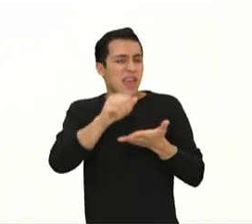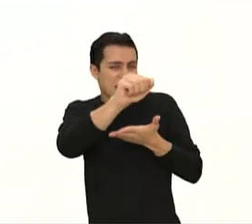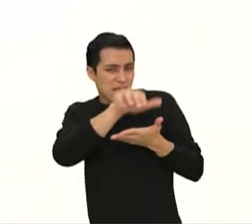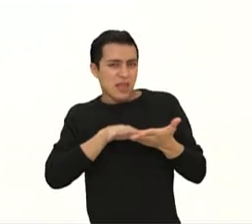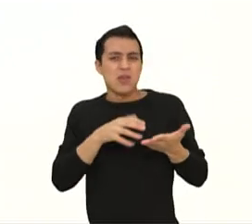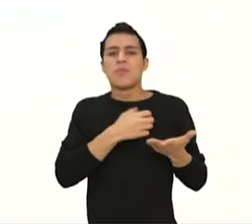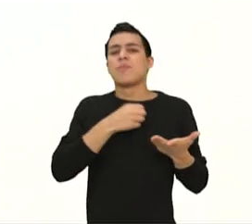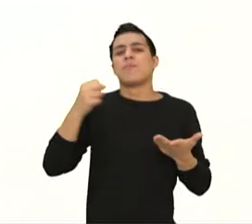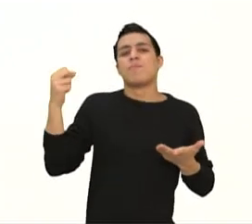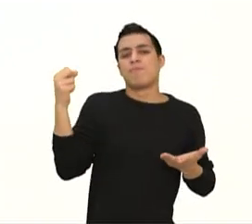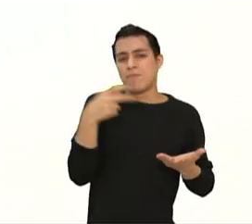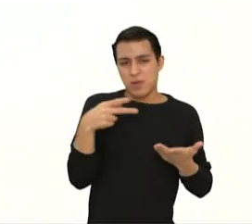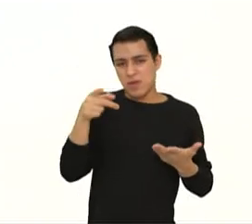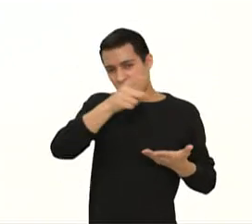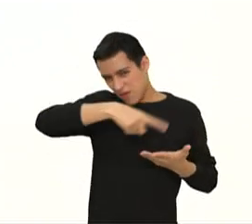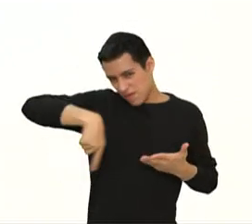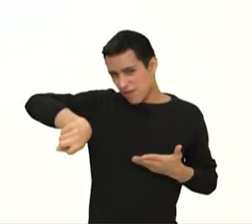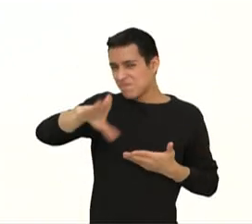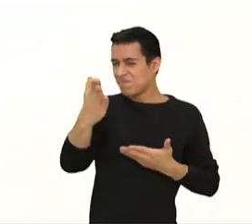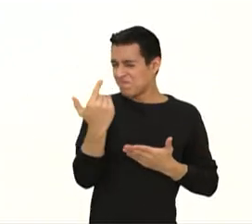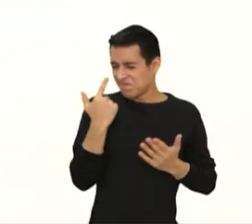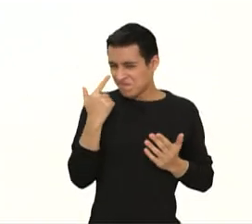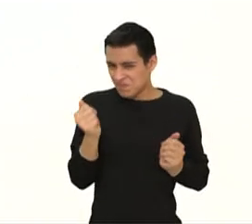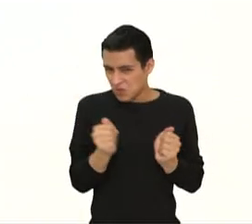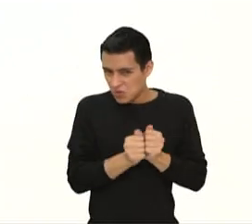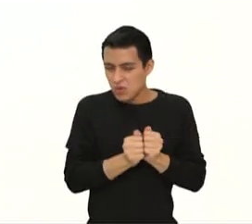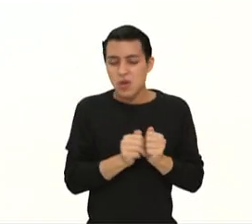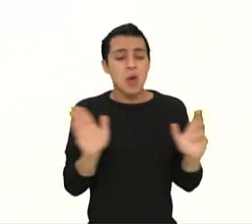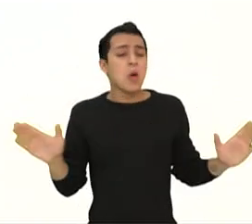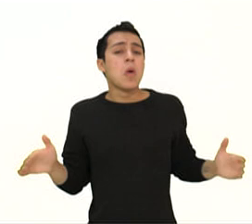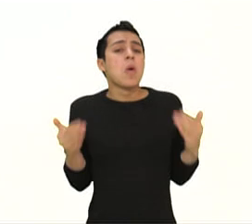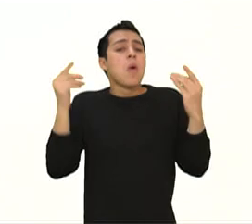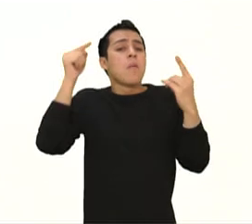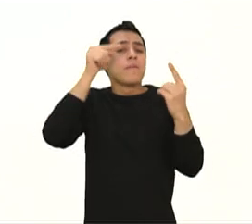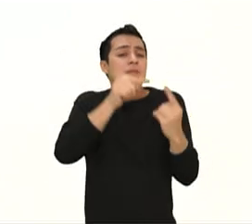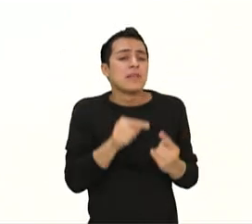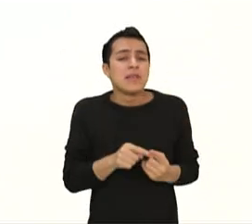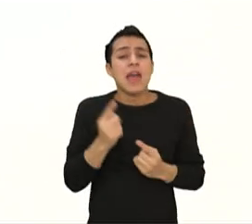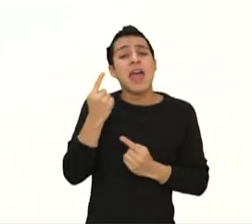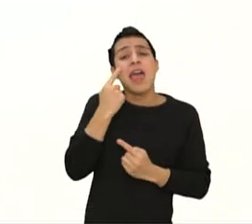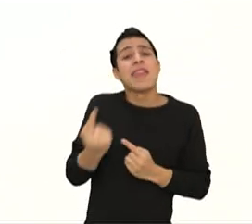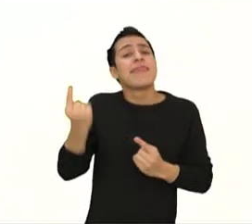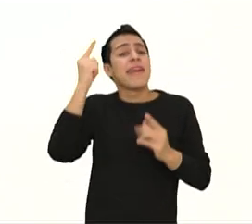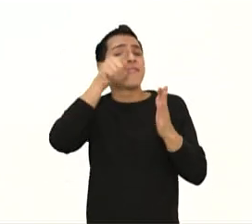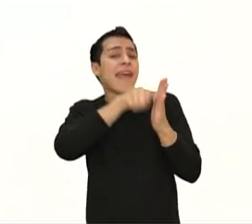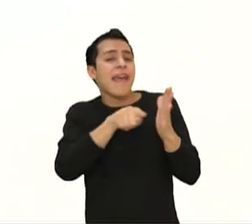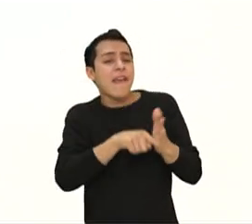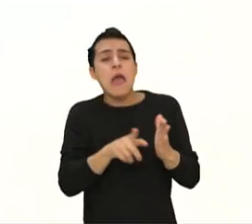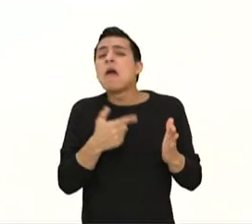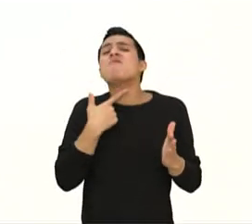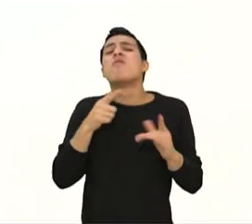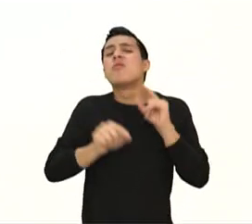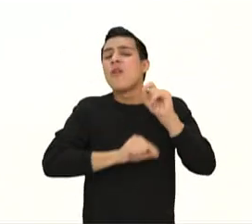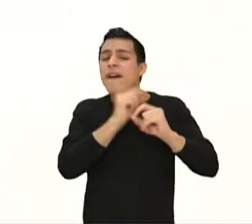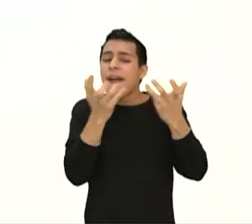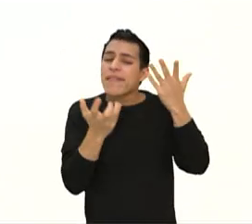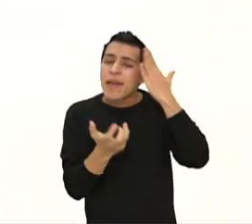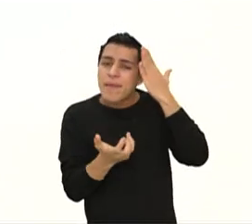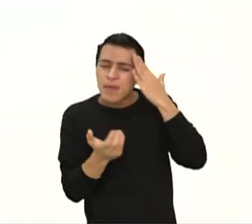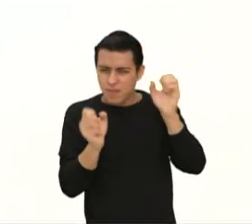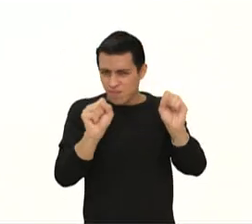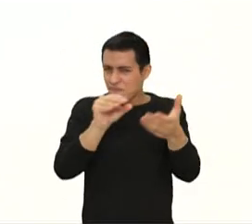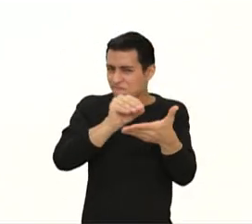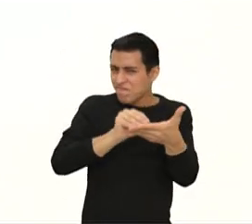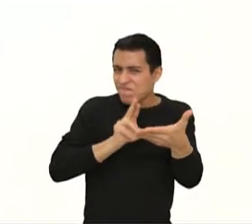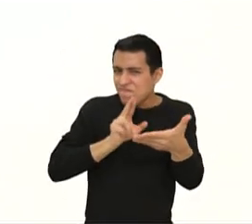Exercício número 2. Acompanhe comigo. Qual é o objetivo desta enquete? O que se pretende com essa enquete? Pode